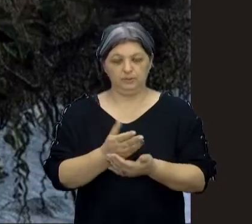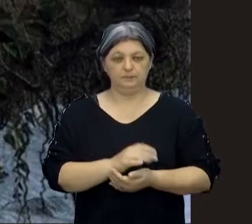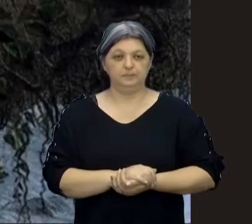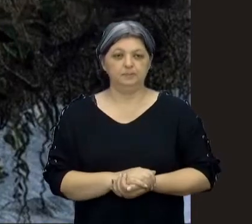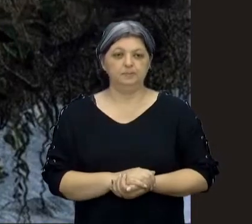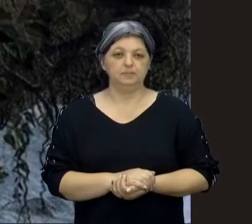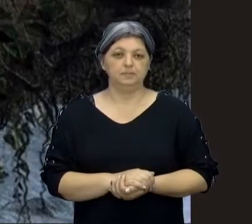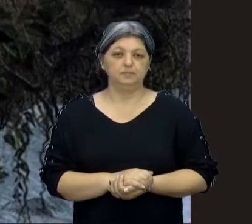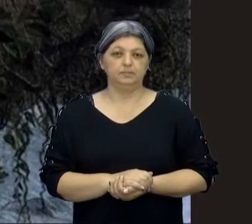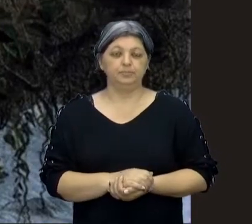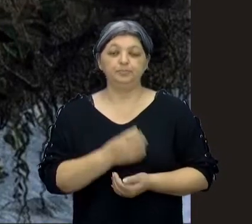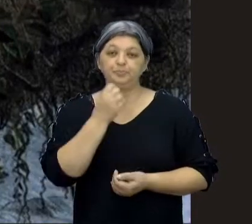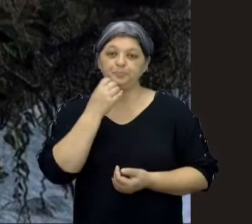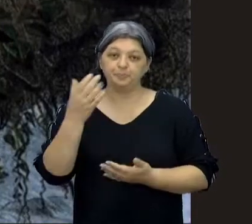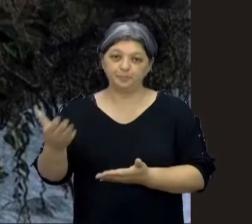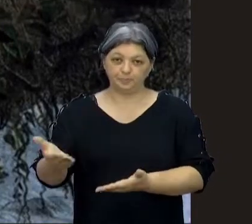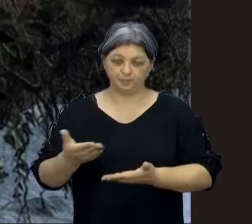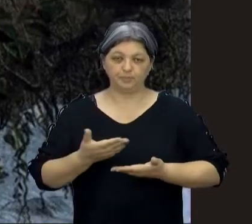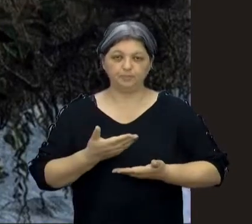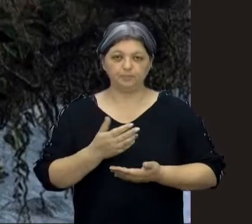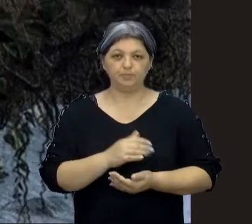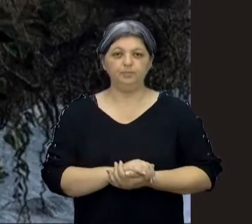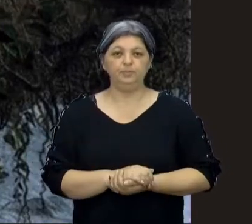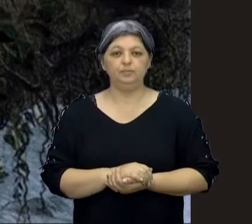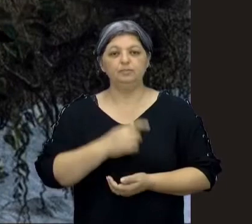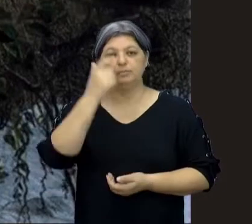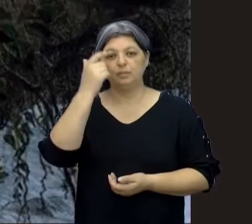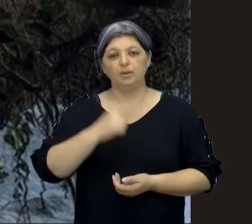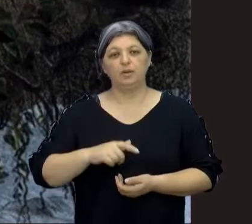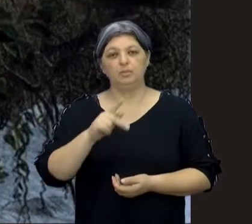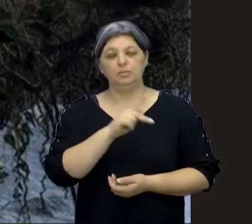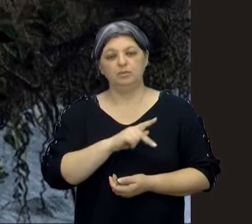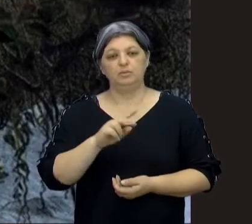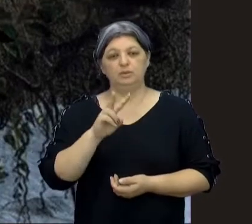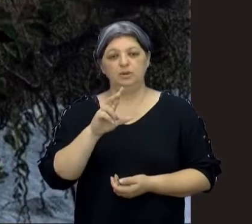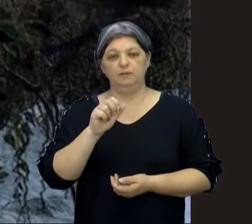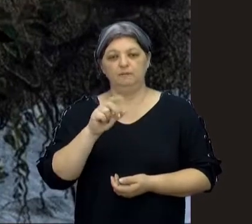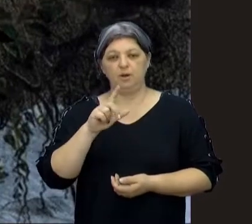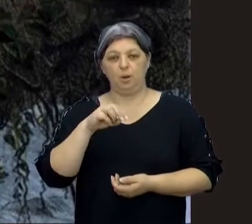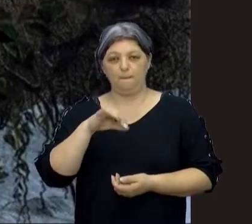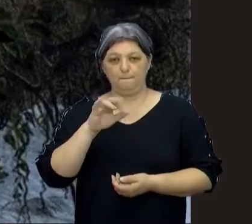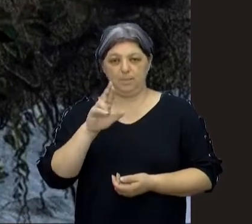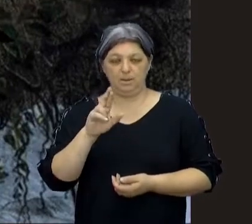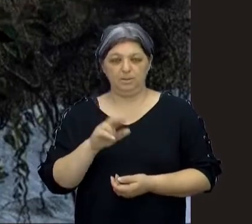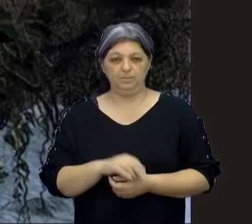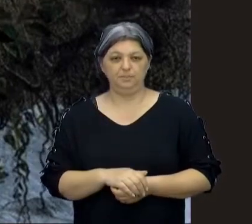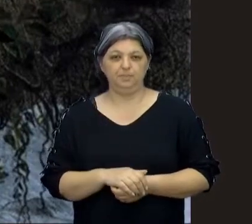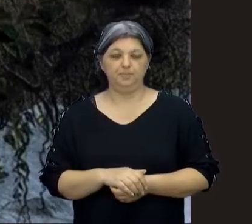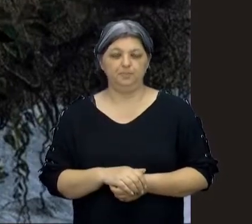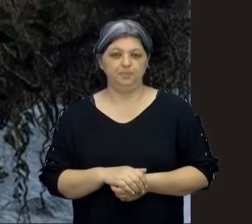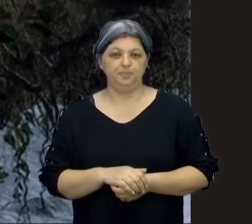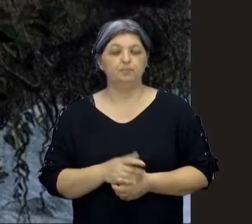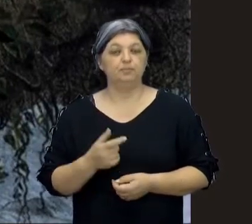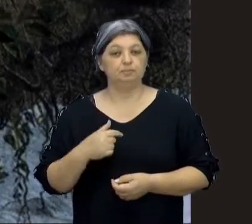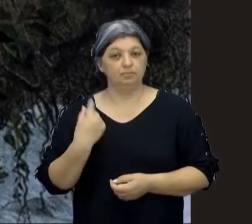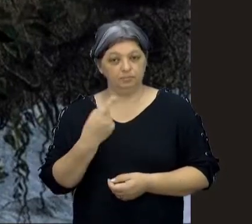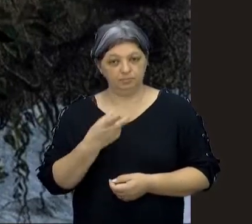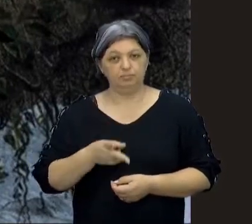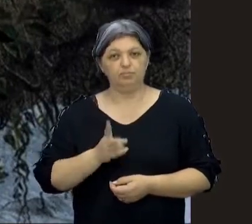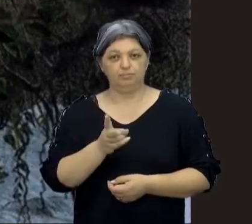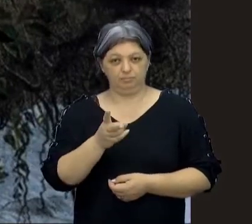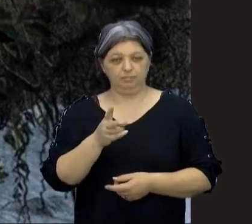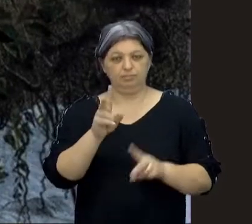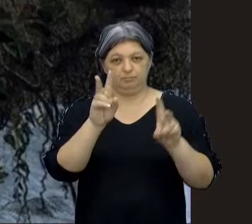aula sejam todos muito bem-vindos eu sou o professor Valmir Frias e a gente vai continuar agora né